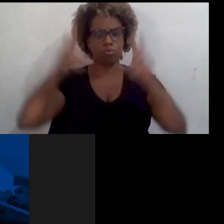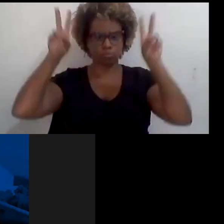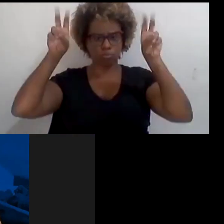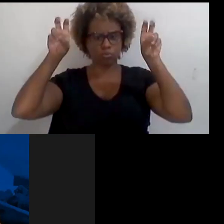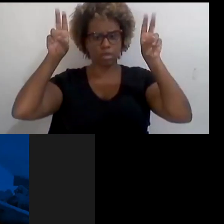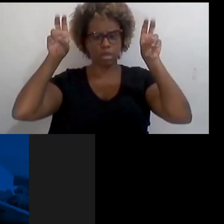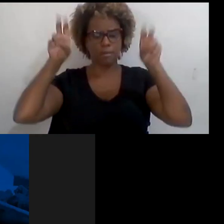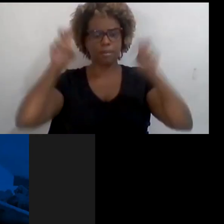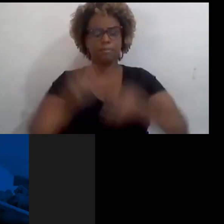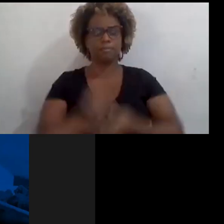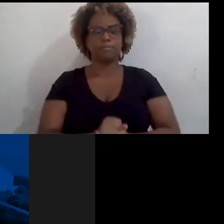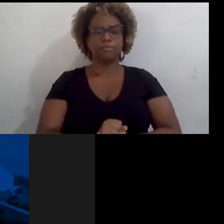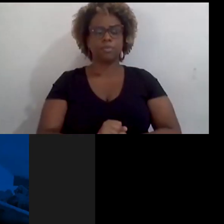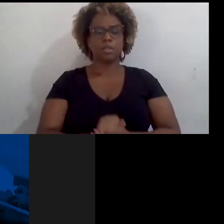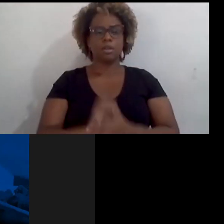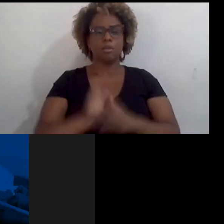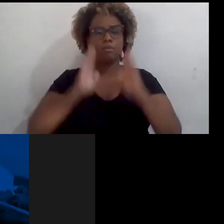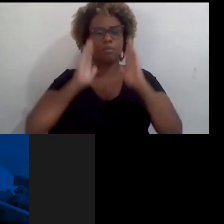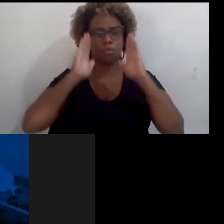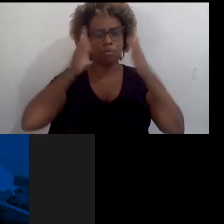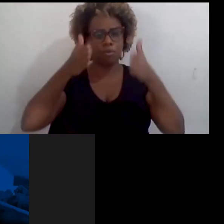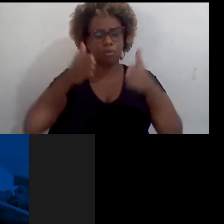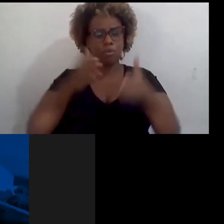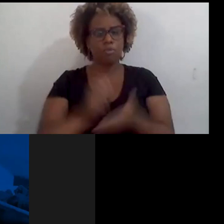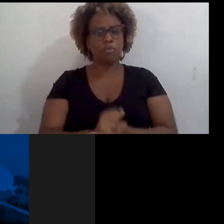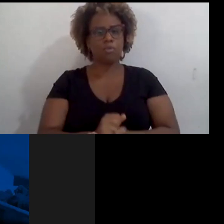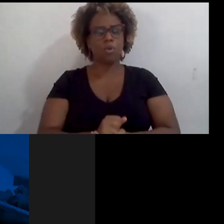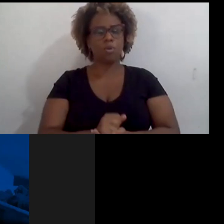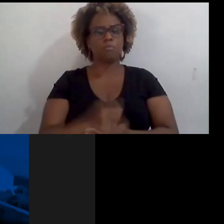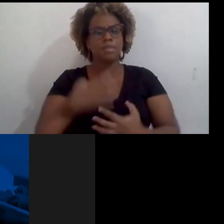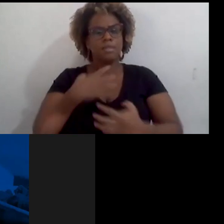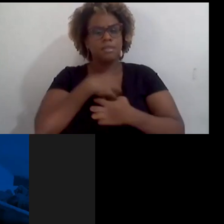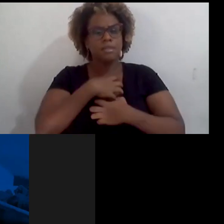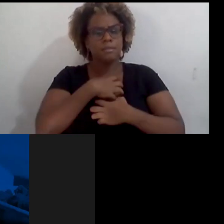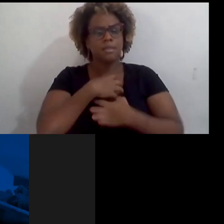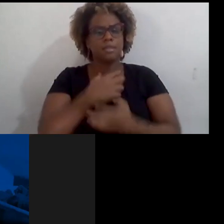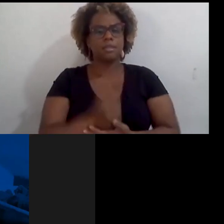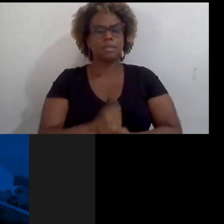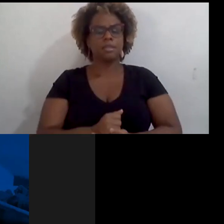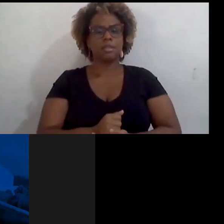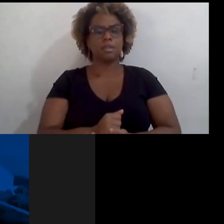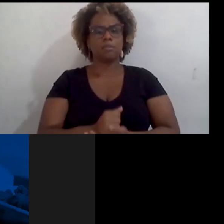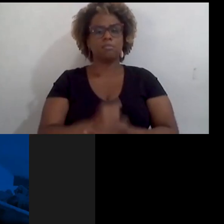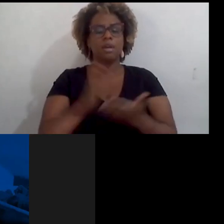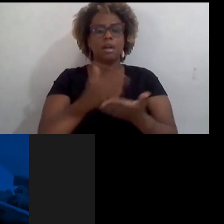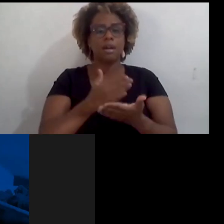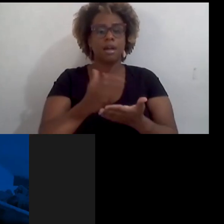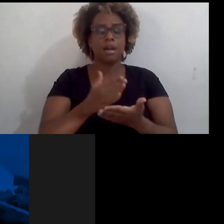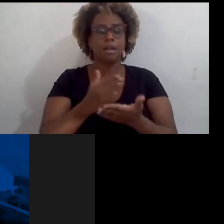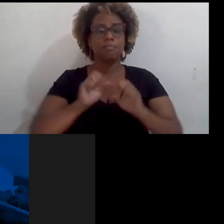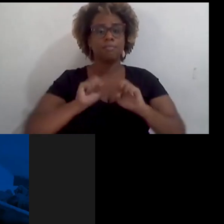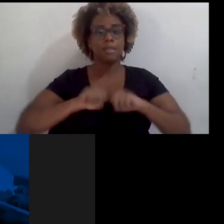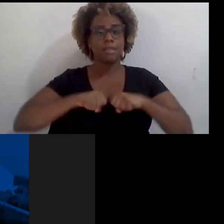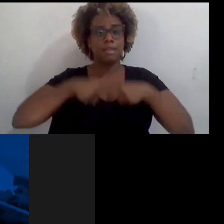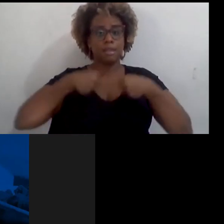sempre focado na perspectiva da sensibilização acerca da Carta da Advocacia Baiana em Defesa dos Direitos Culturais, que eu peço a